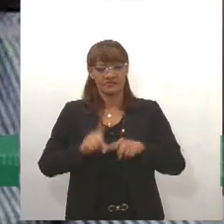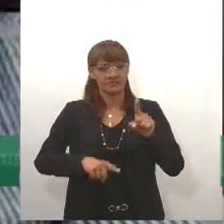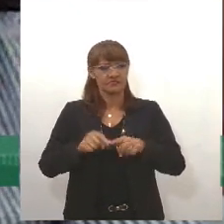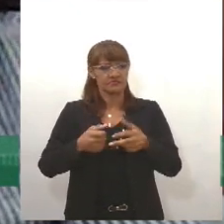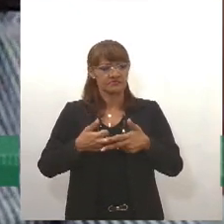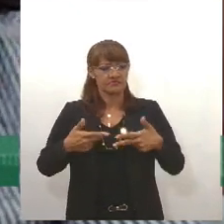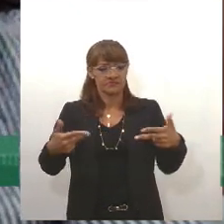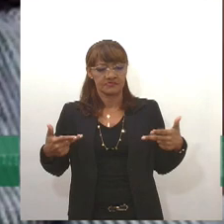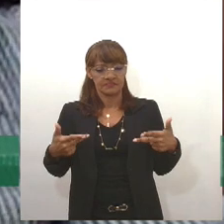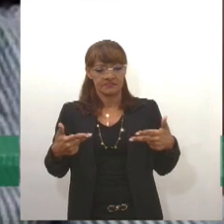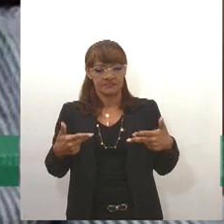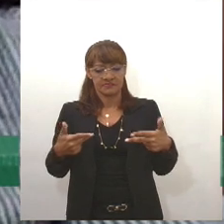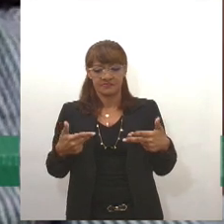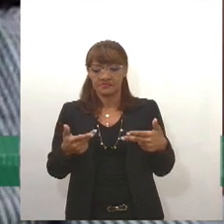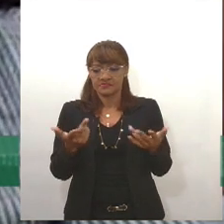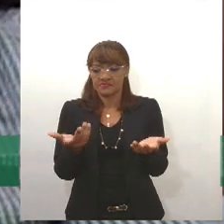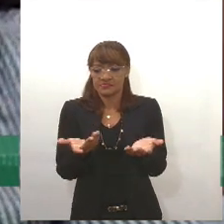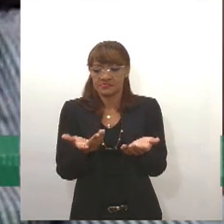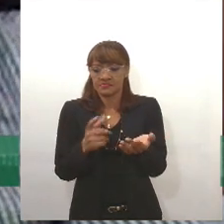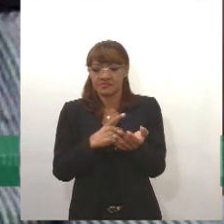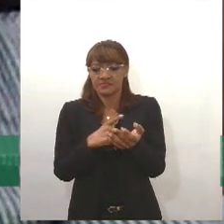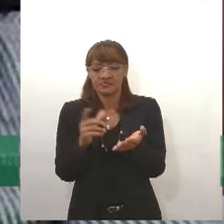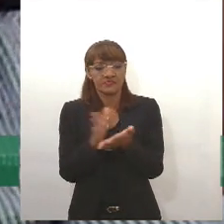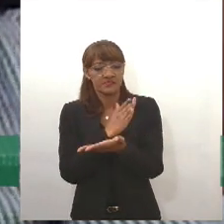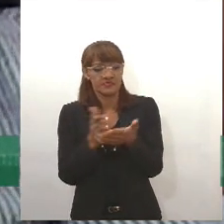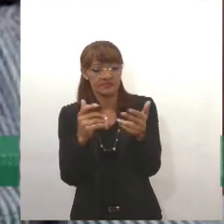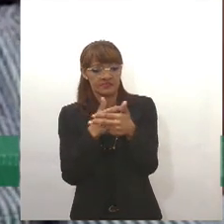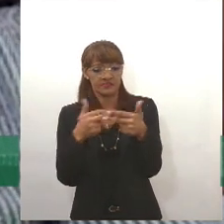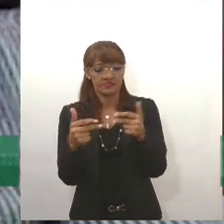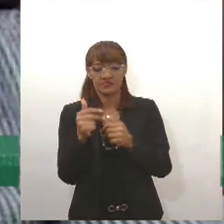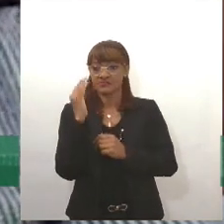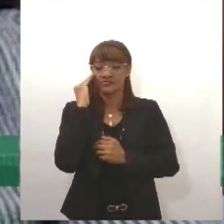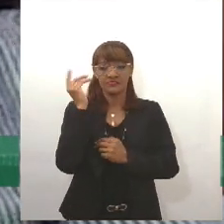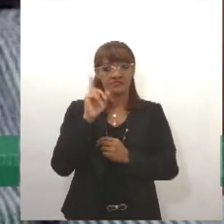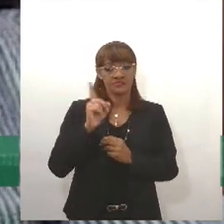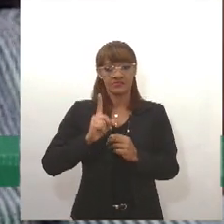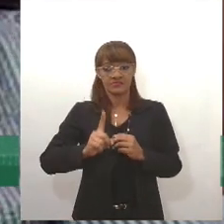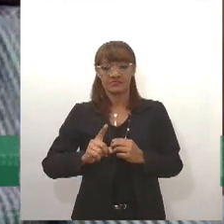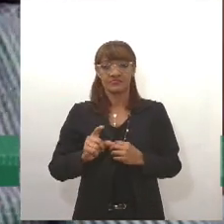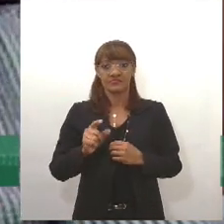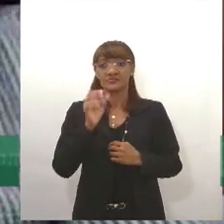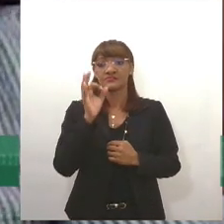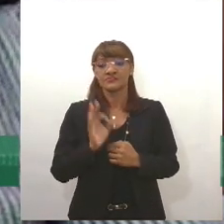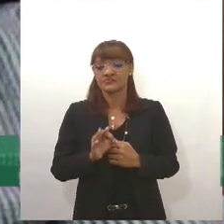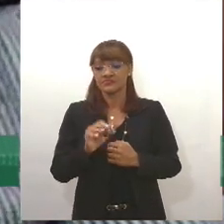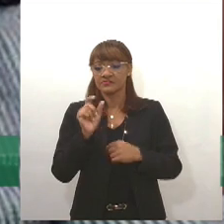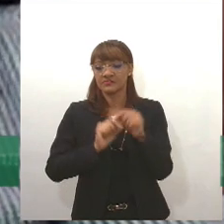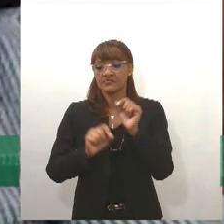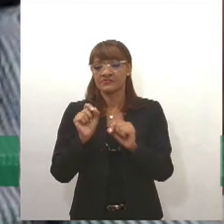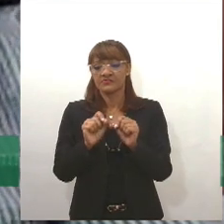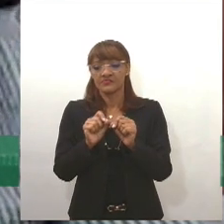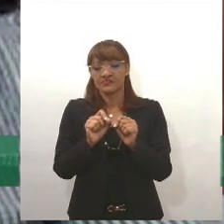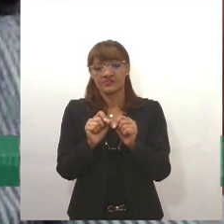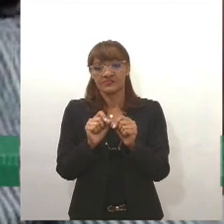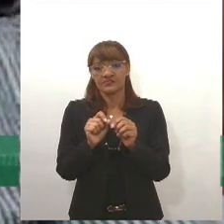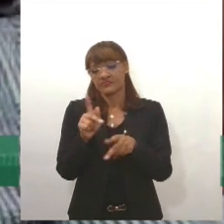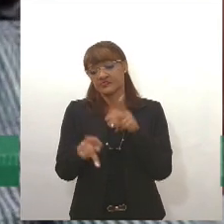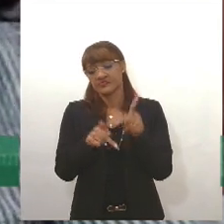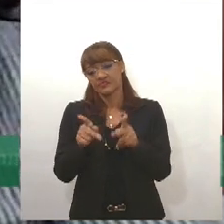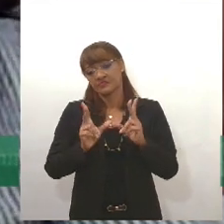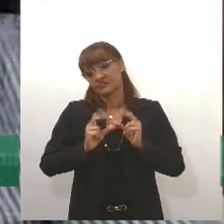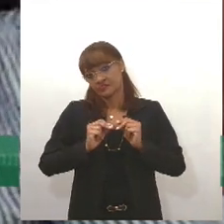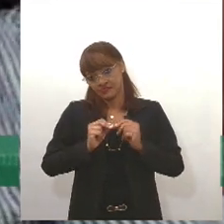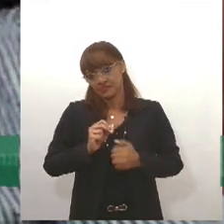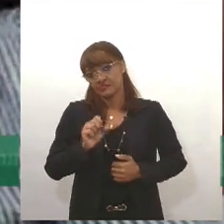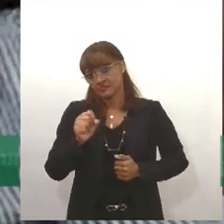são isenções que a gente ainda não sabe ao certo como elas chegarão à população o governo falou que sim que a gente vai